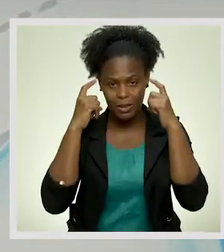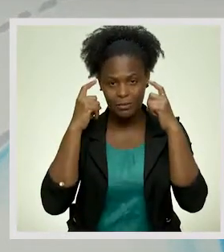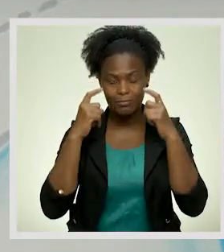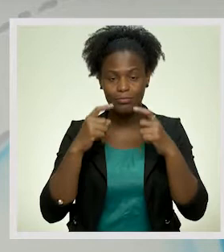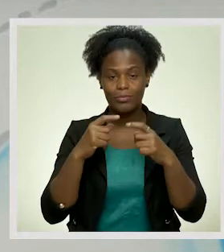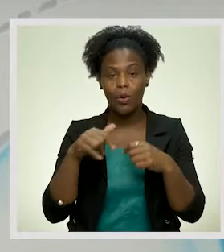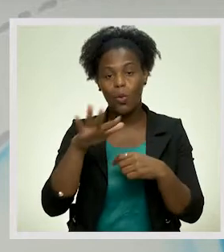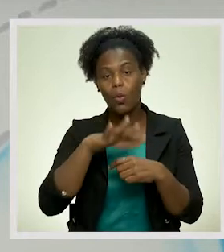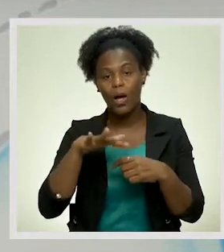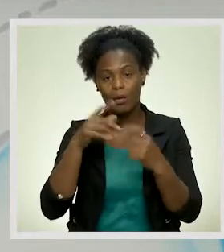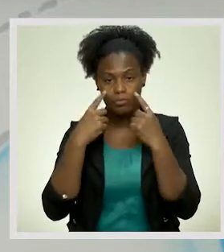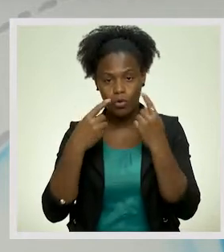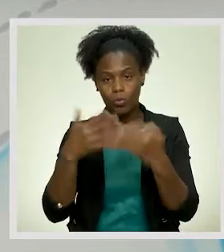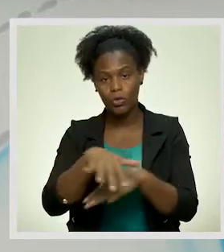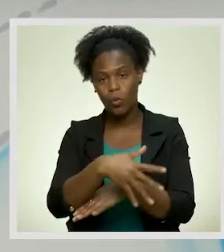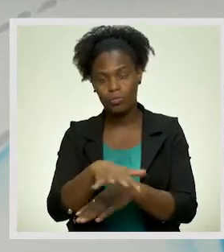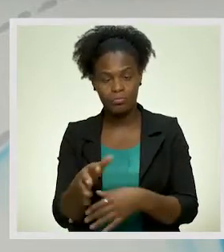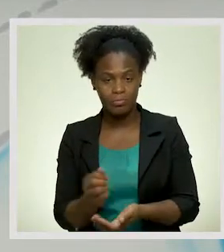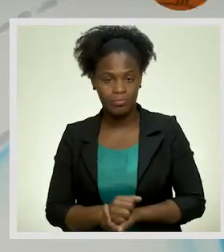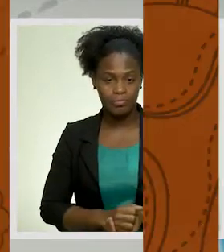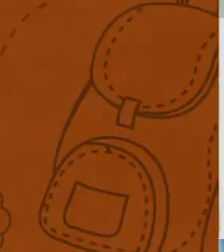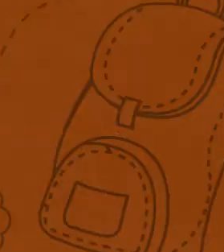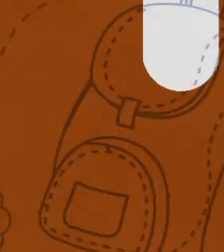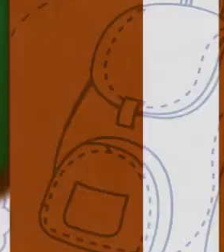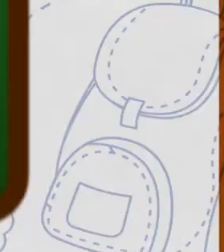nos lugares públicos.